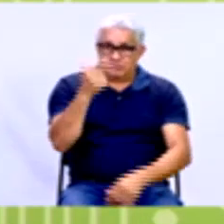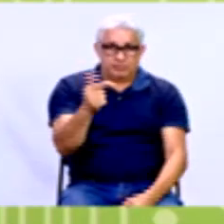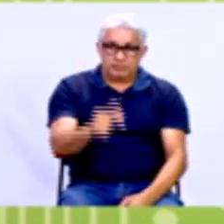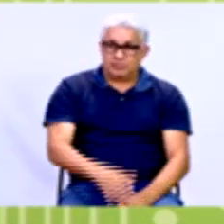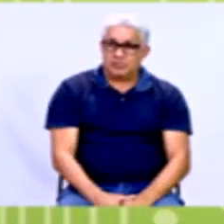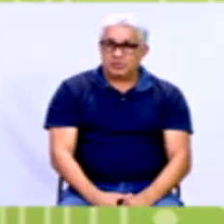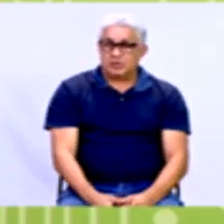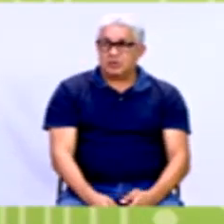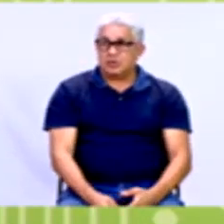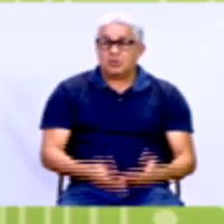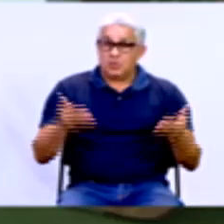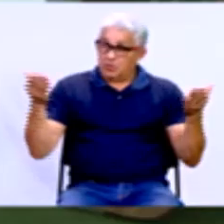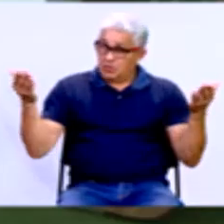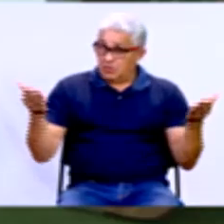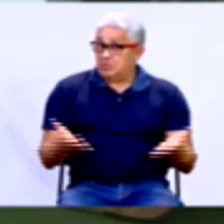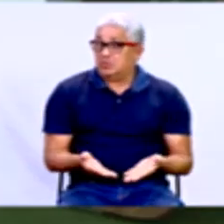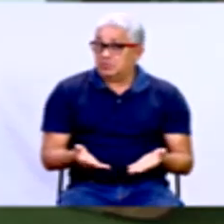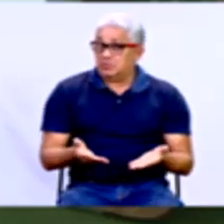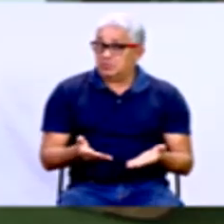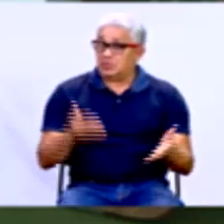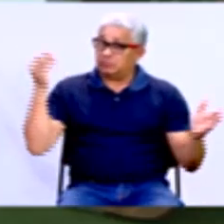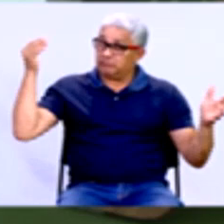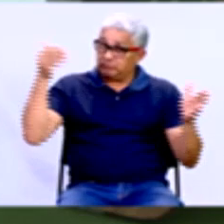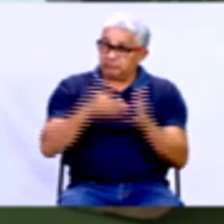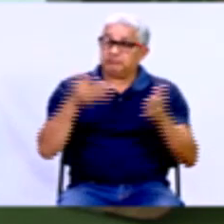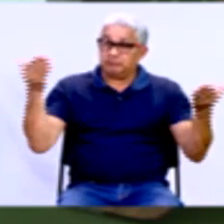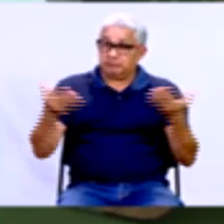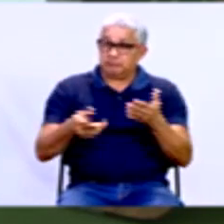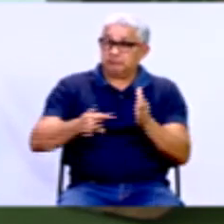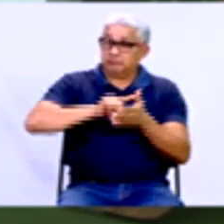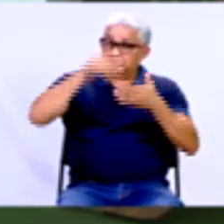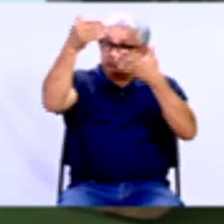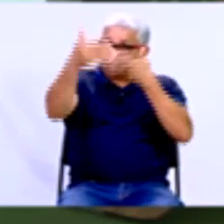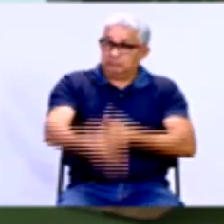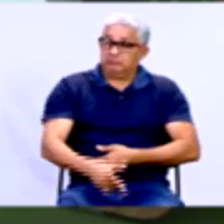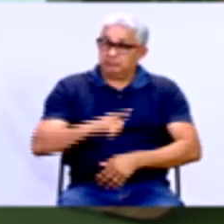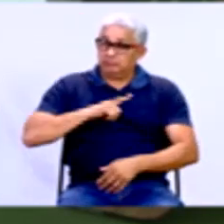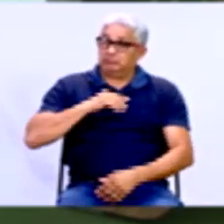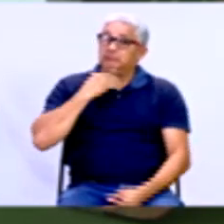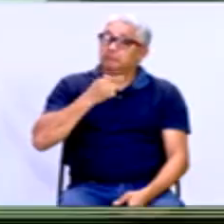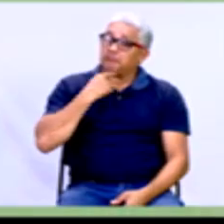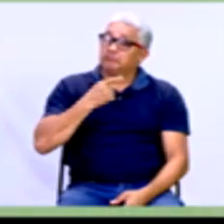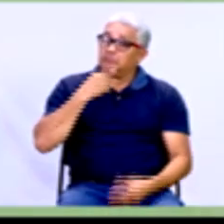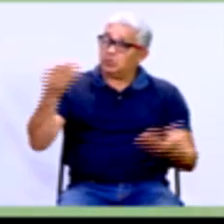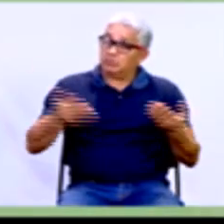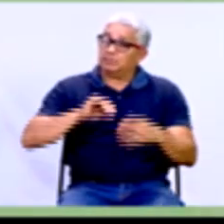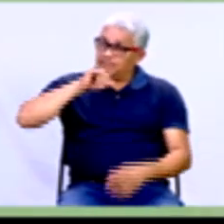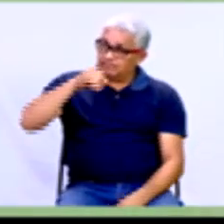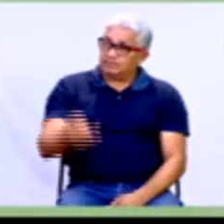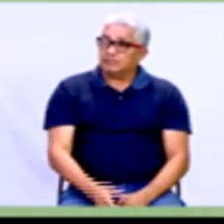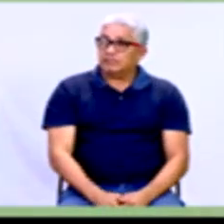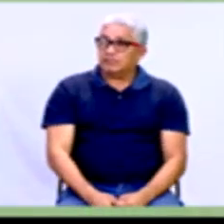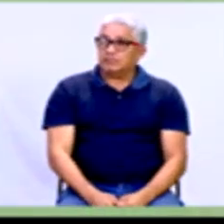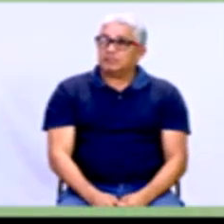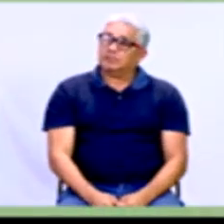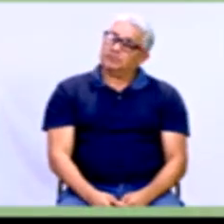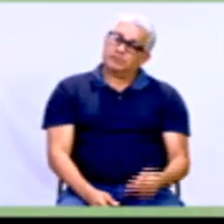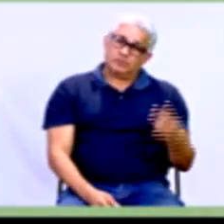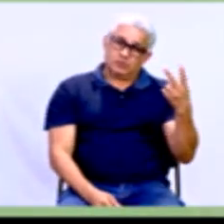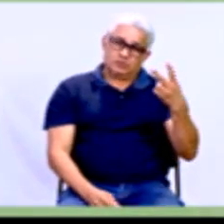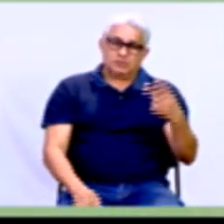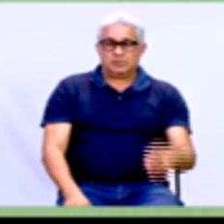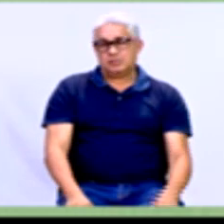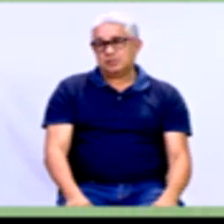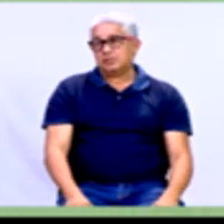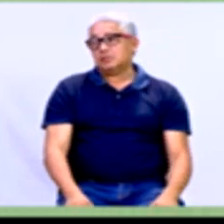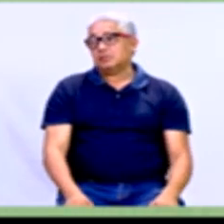interação hoje é a última que a gente vai ter aqui antes da prova, tá? Então, se tiver alguma dúvida, vamos aproveitar. Questão 2. Um dado